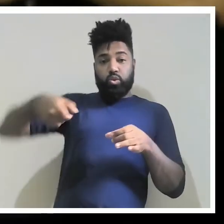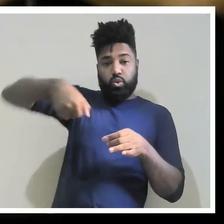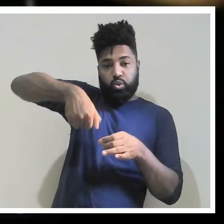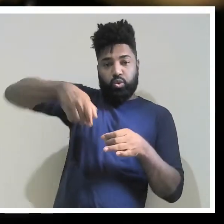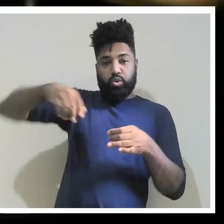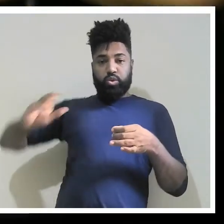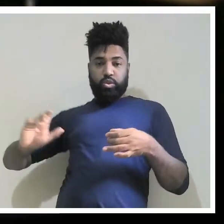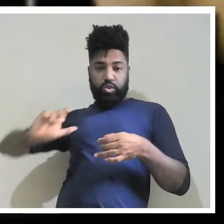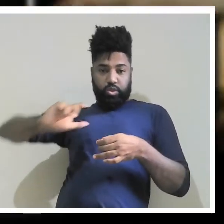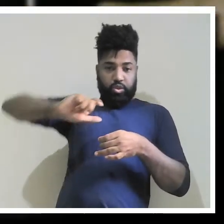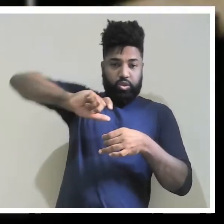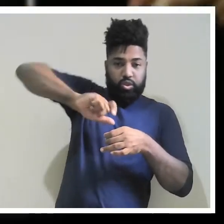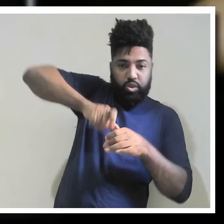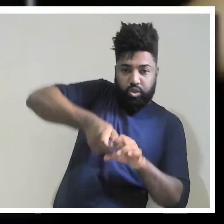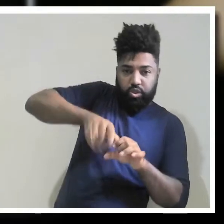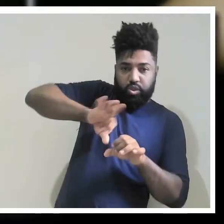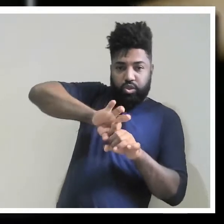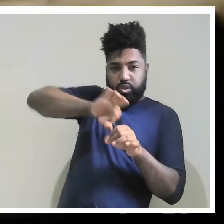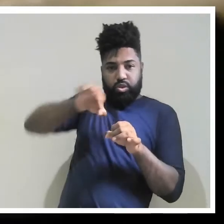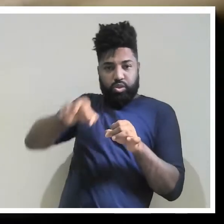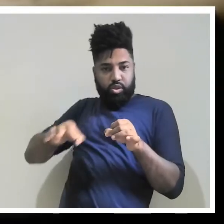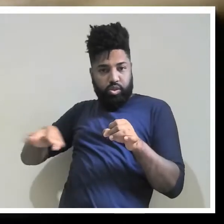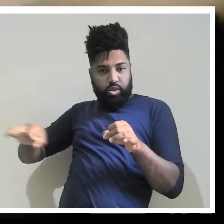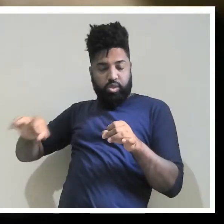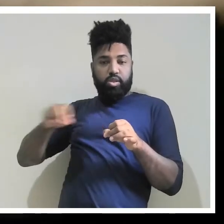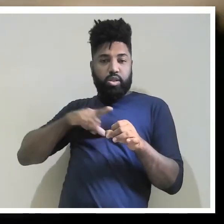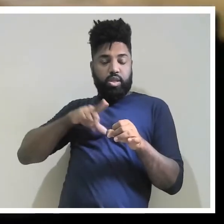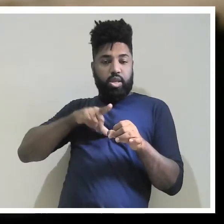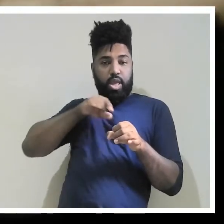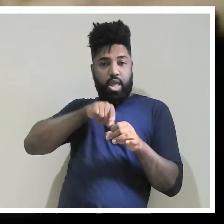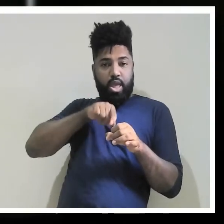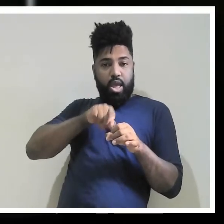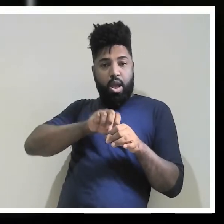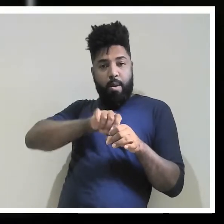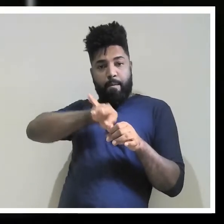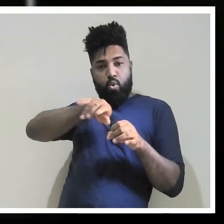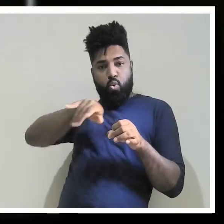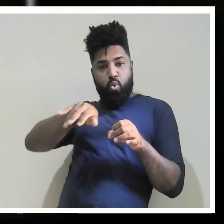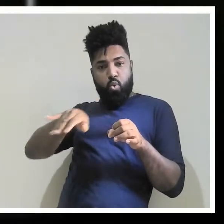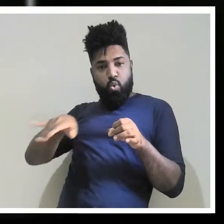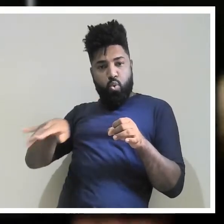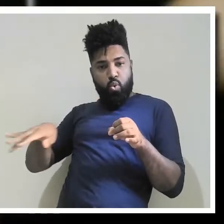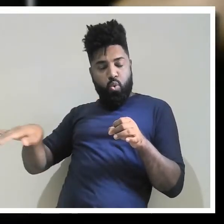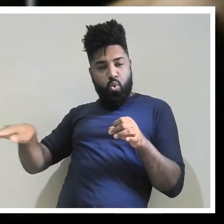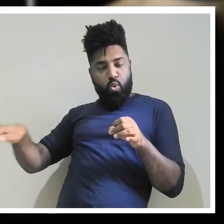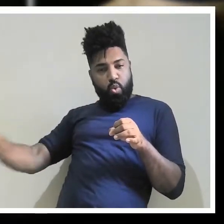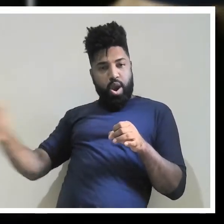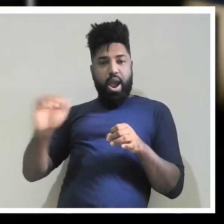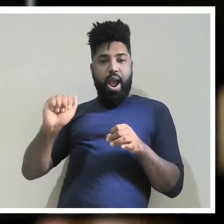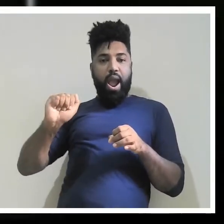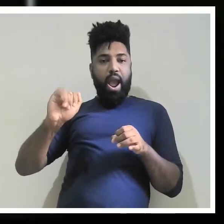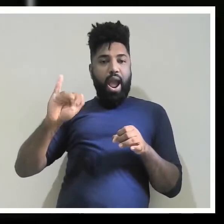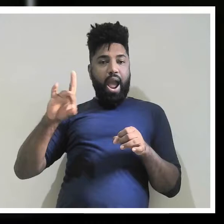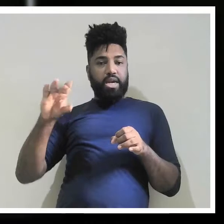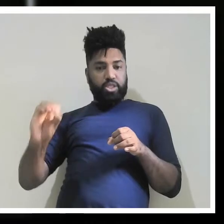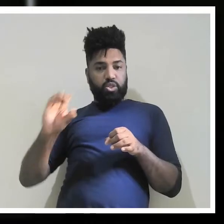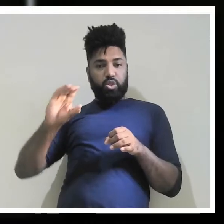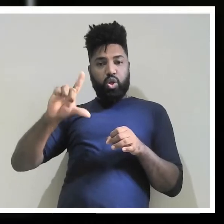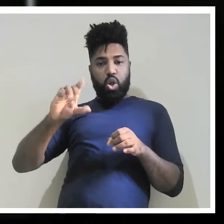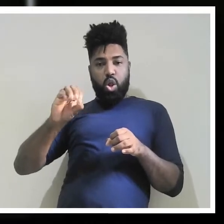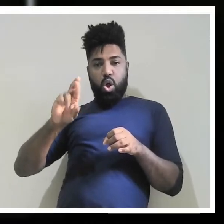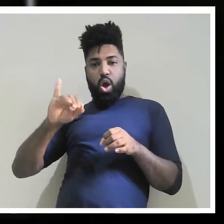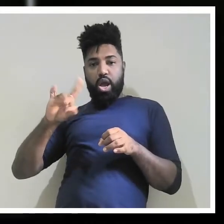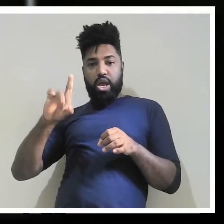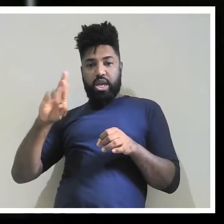com a mangueira para poder conduzir as primeiras bolhas de gás para o becker com a solução de ácido clorídrico. Esse sistema é bem estável e aqui